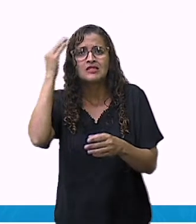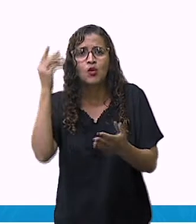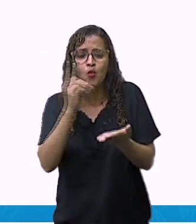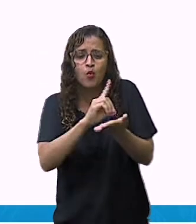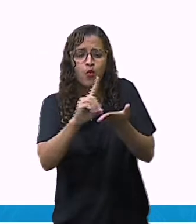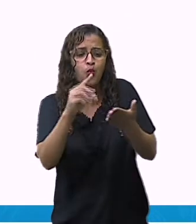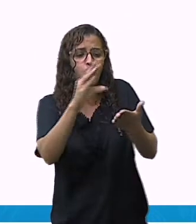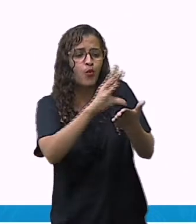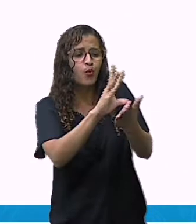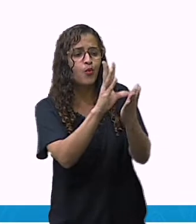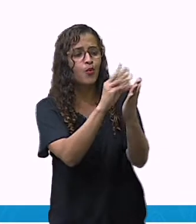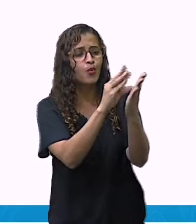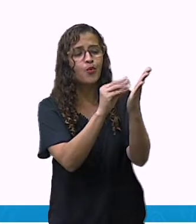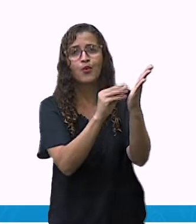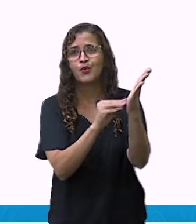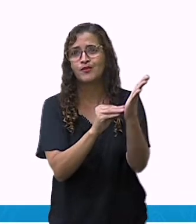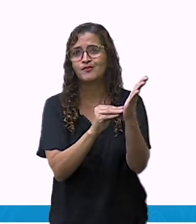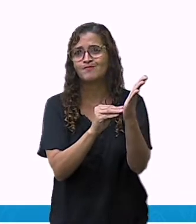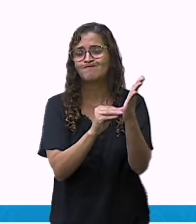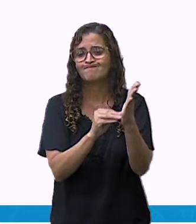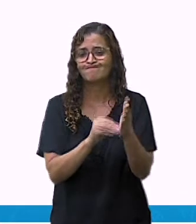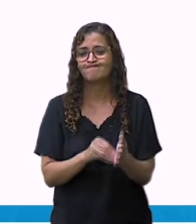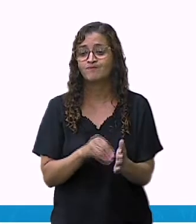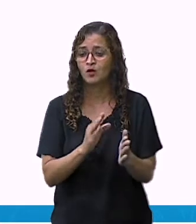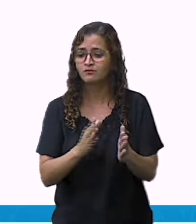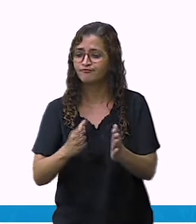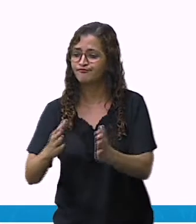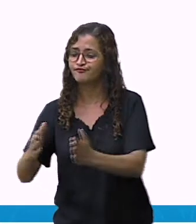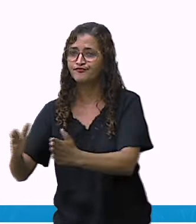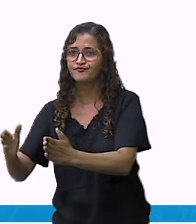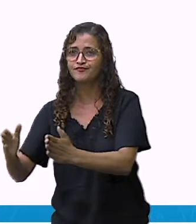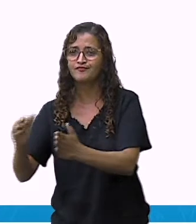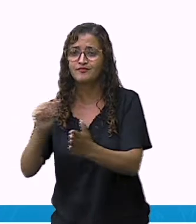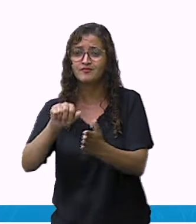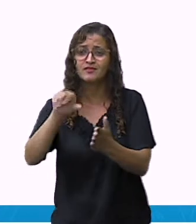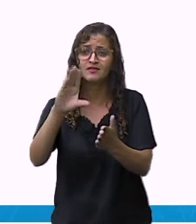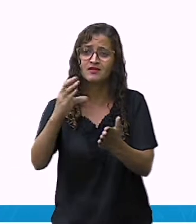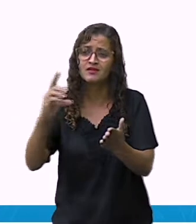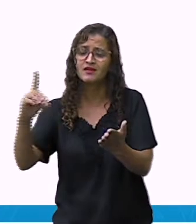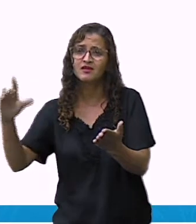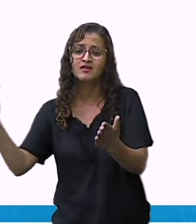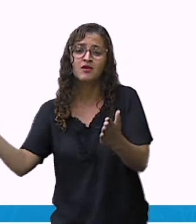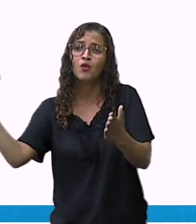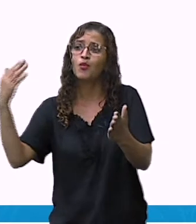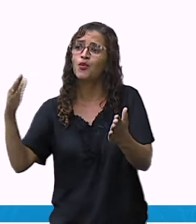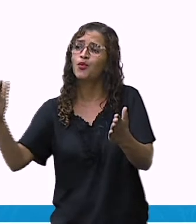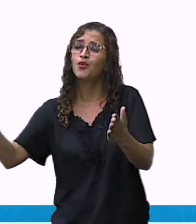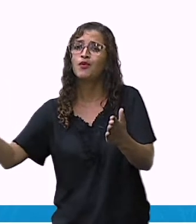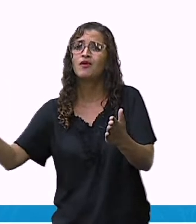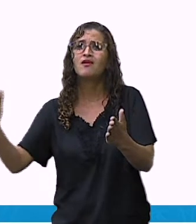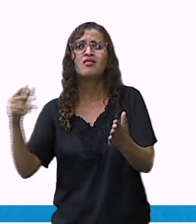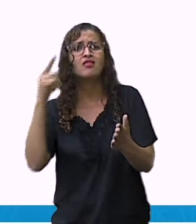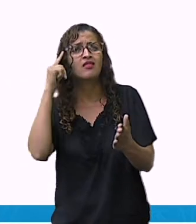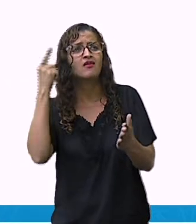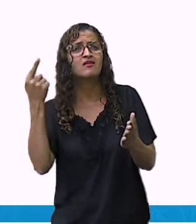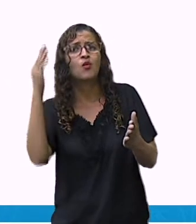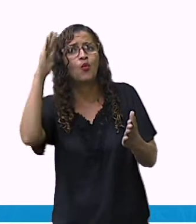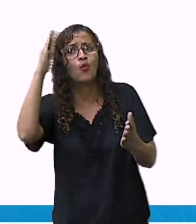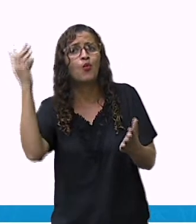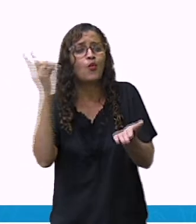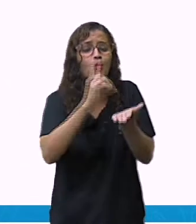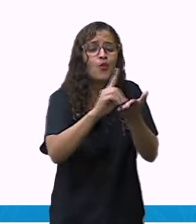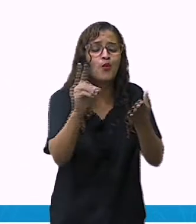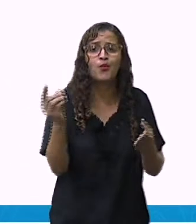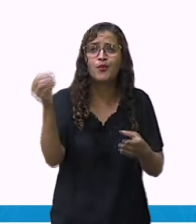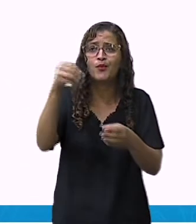o conteúdo da ordem alfabética, você não vai conseguir encontrar no dicionário